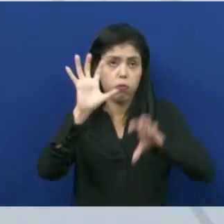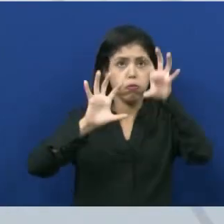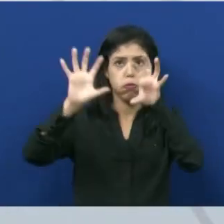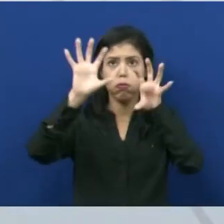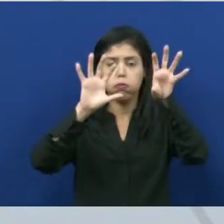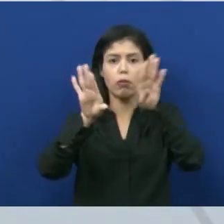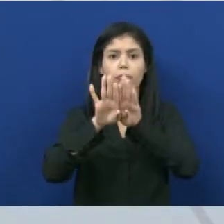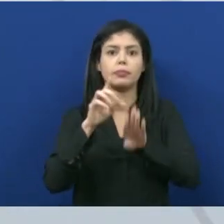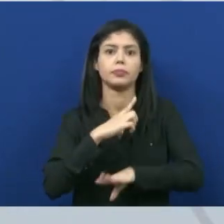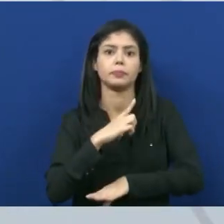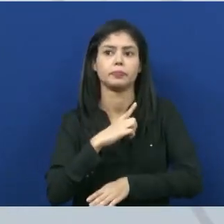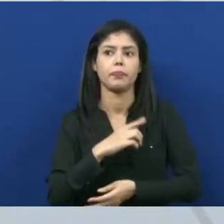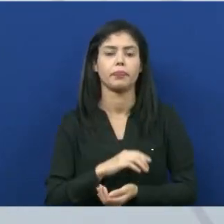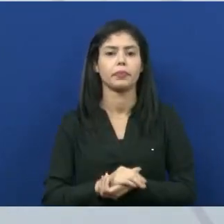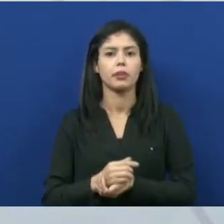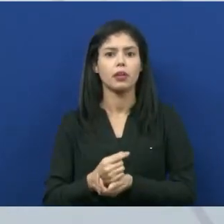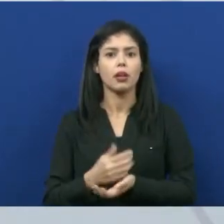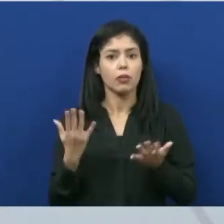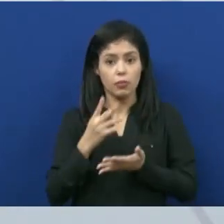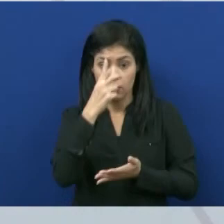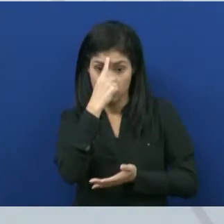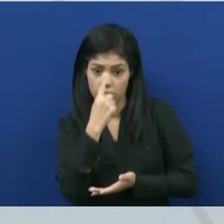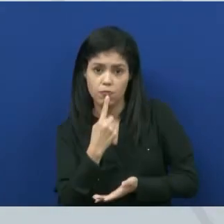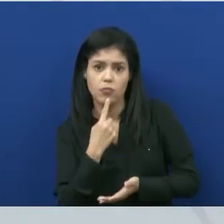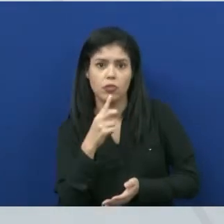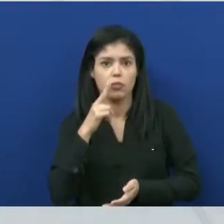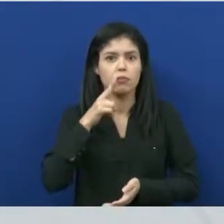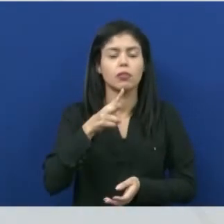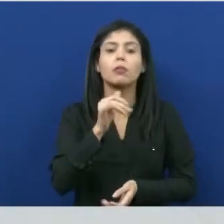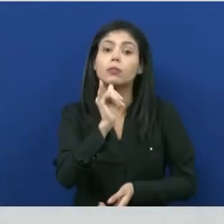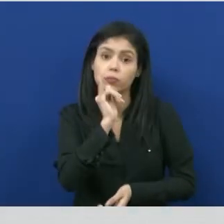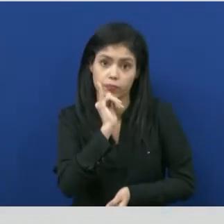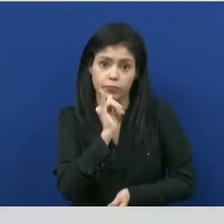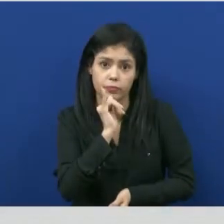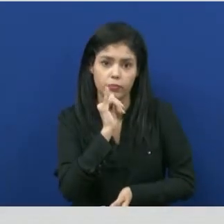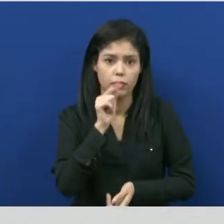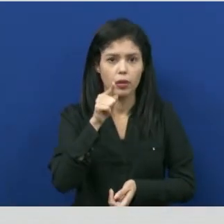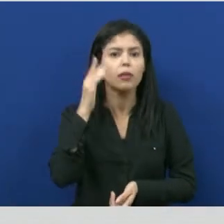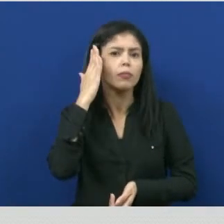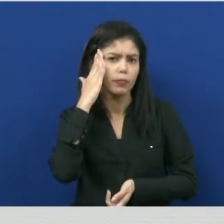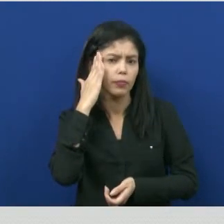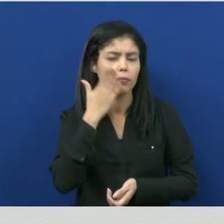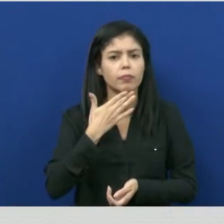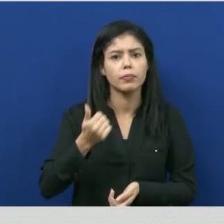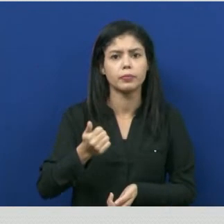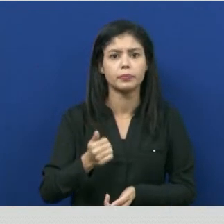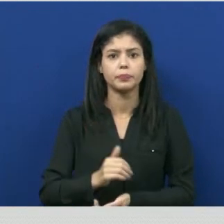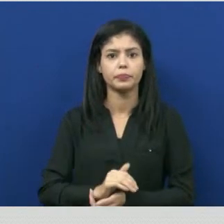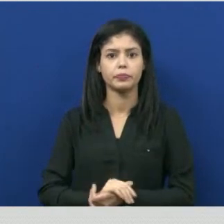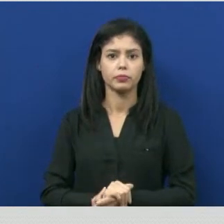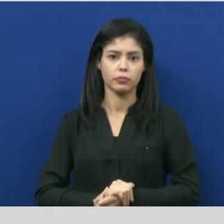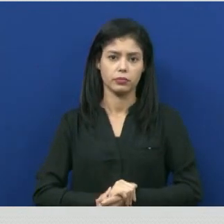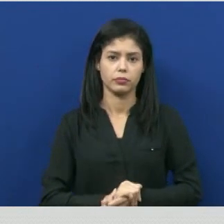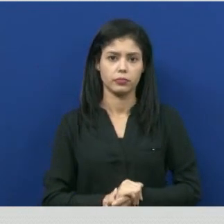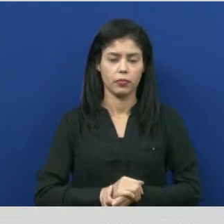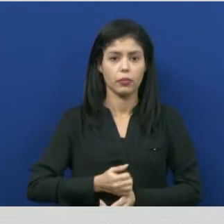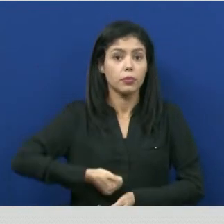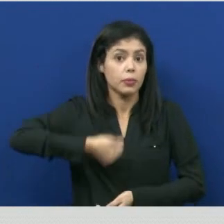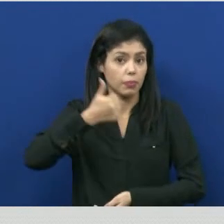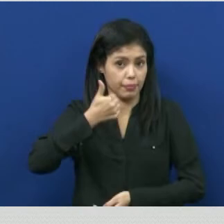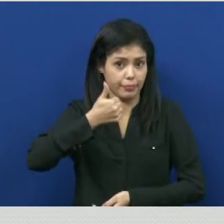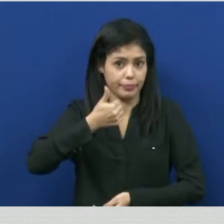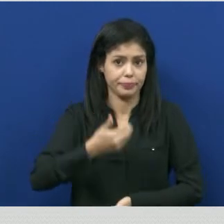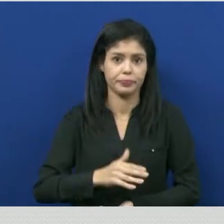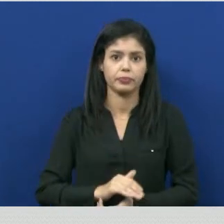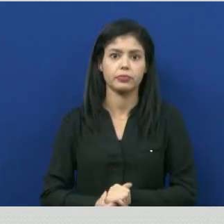vocês conferissem novamente na imagem, que nós temos dois exemplos para que vocês possam entender melhor. O primeiro